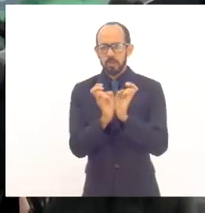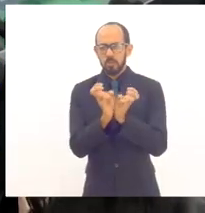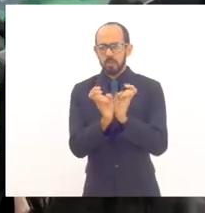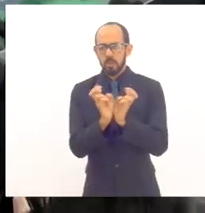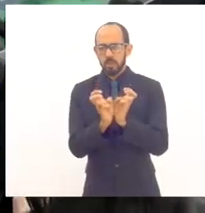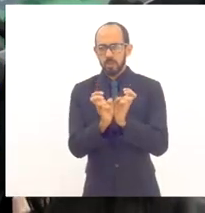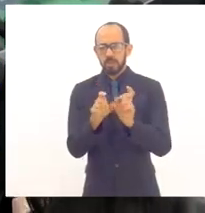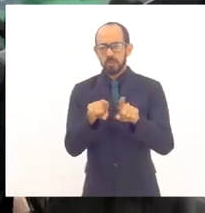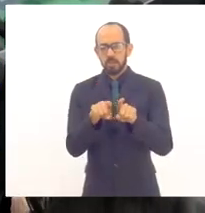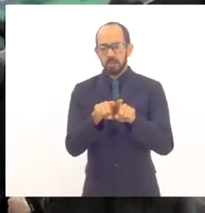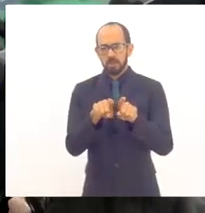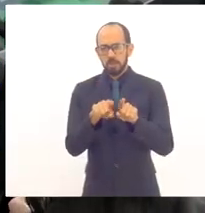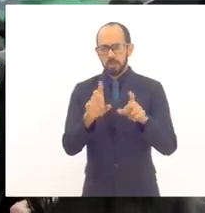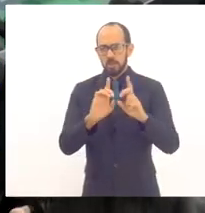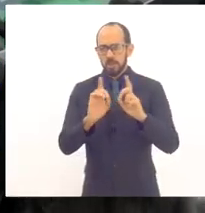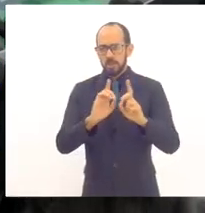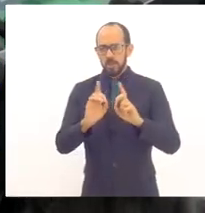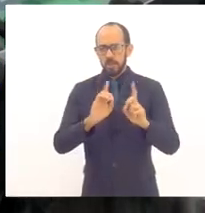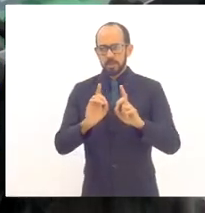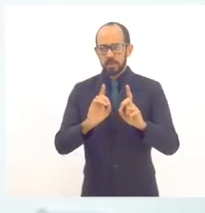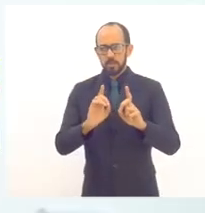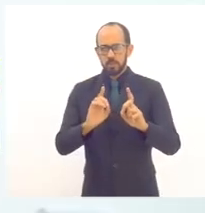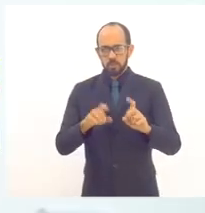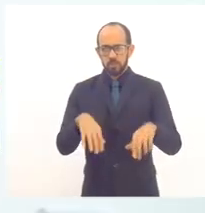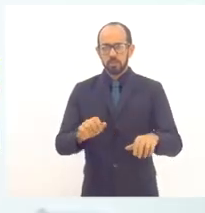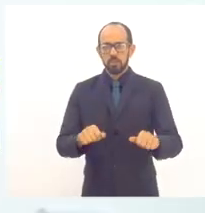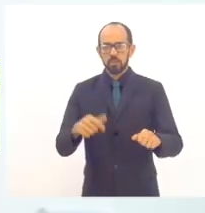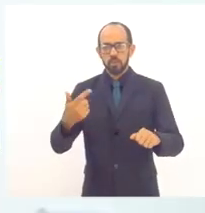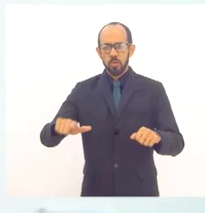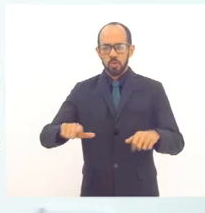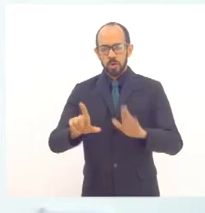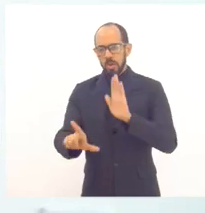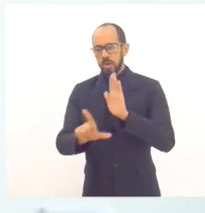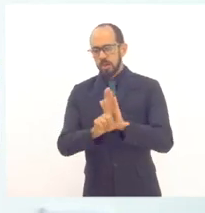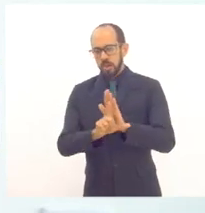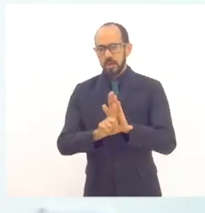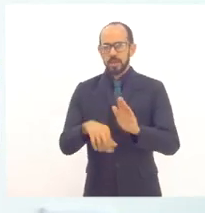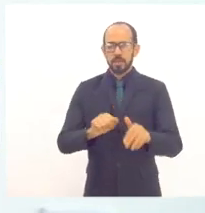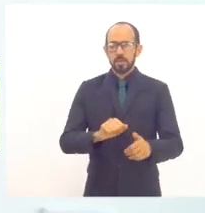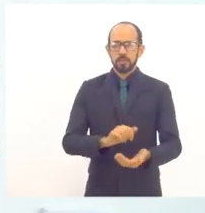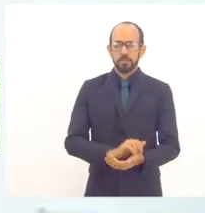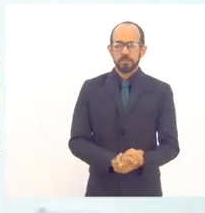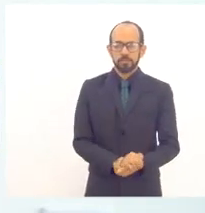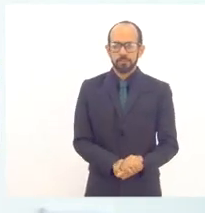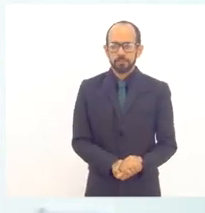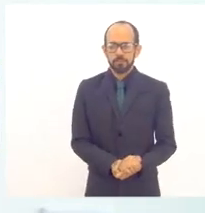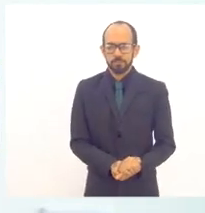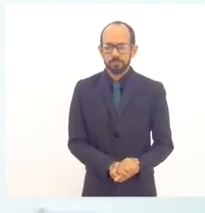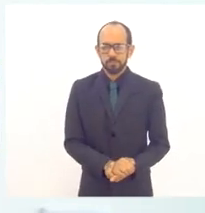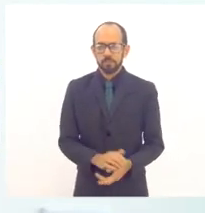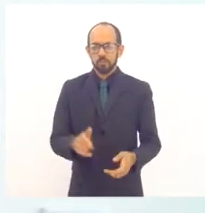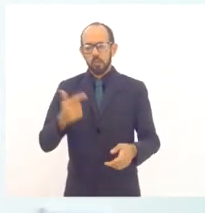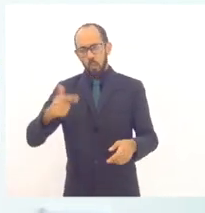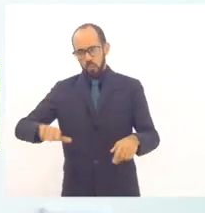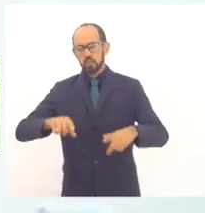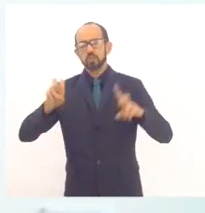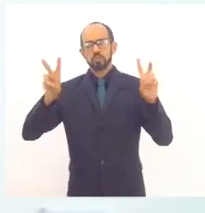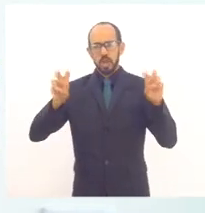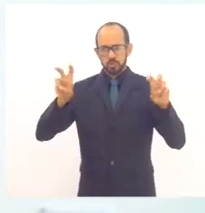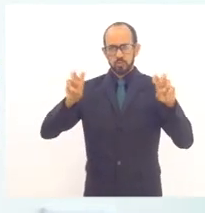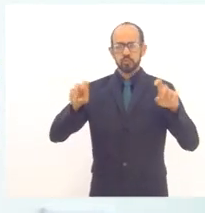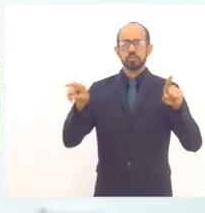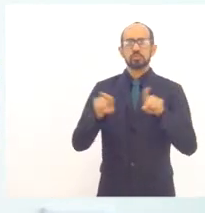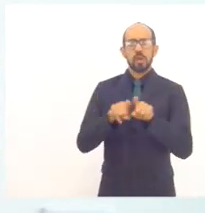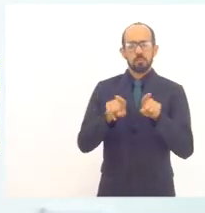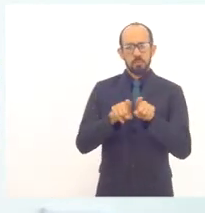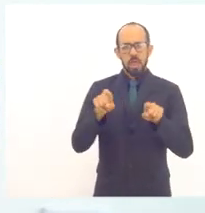uma outra lei que vários setores contestam, e outros assuntos de